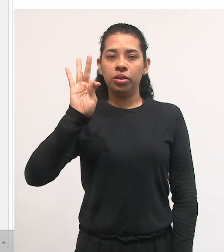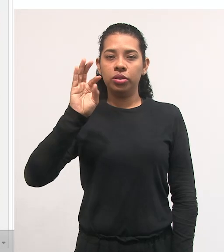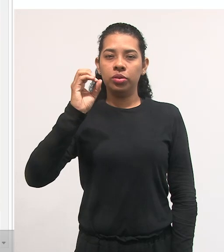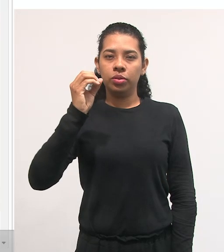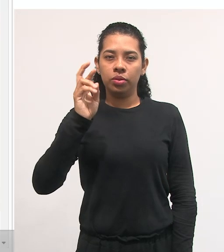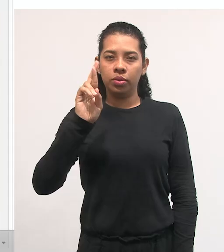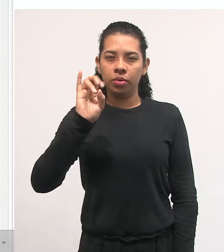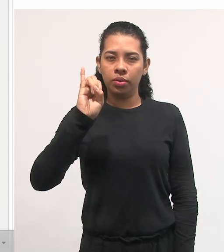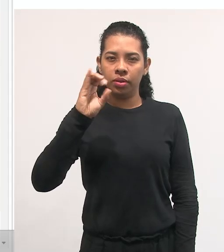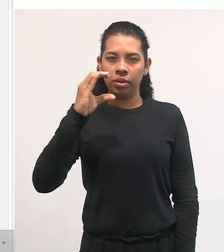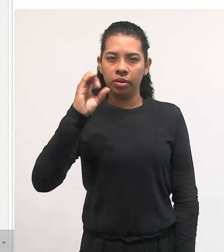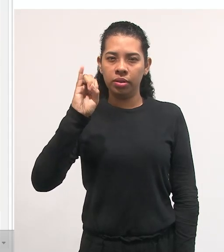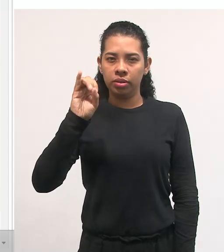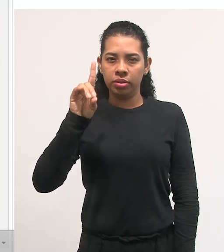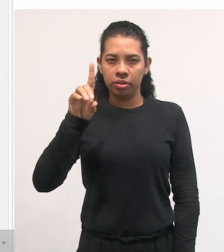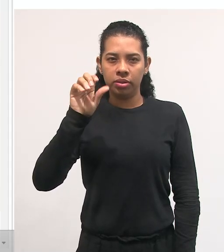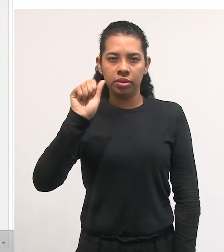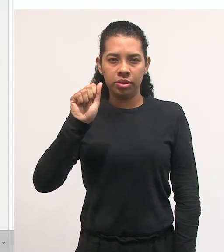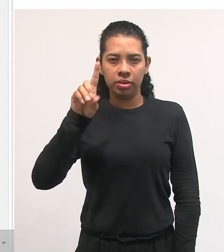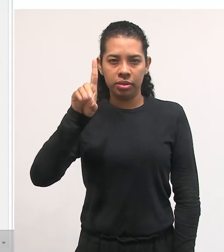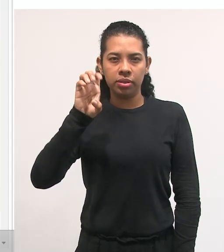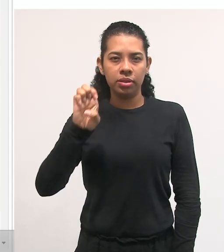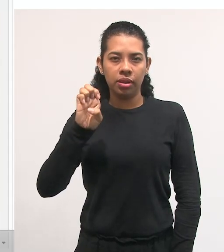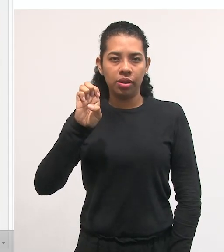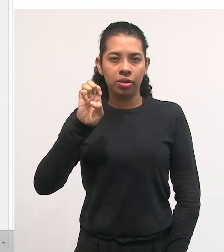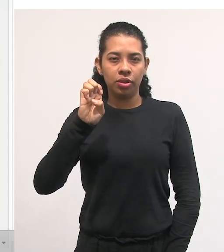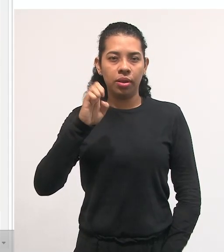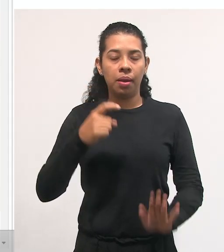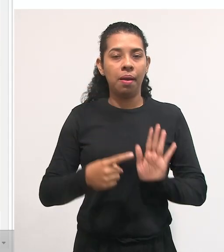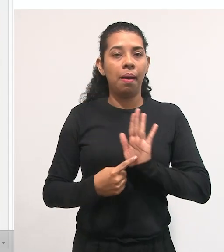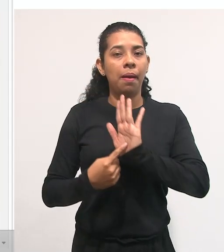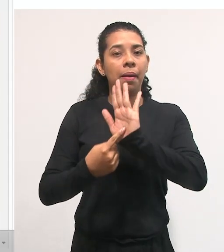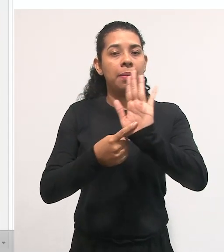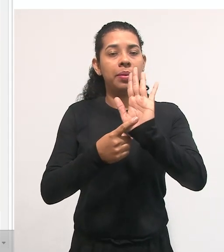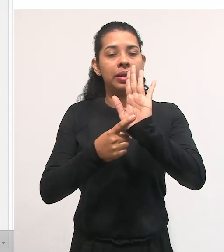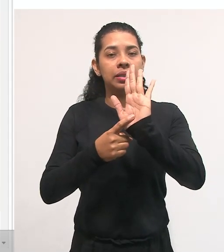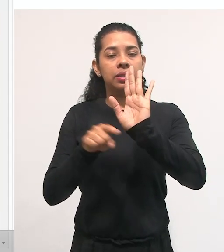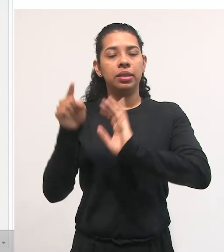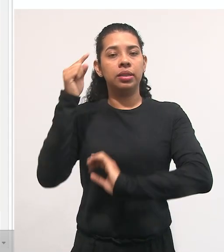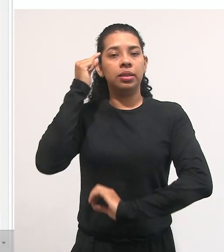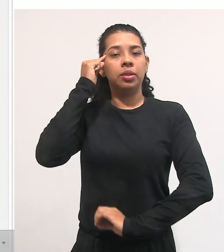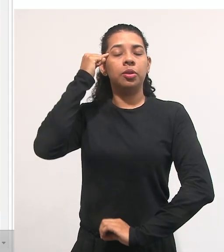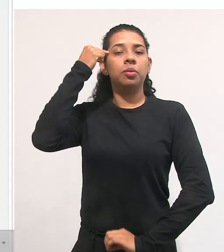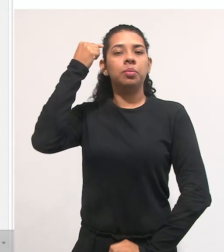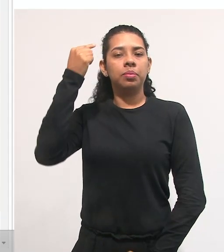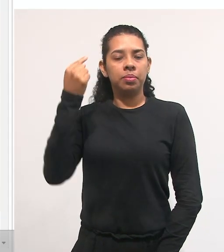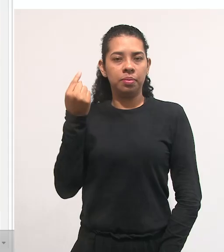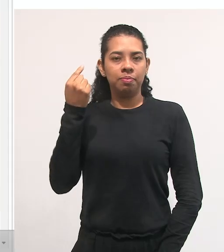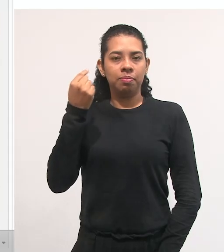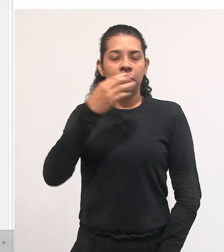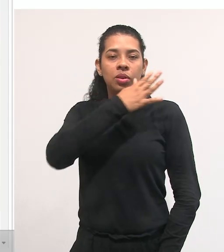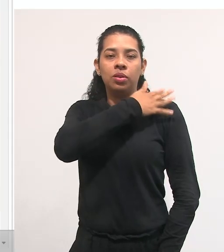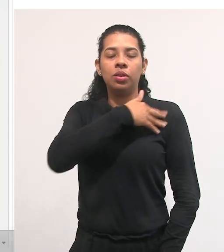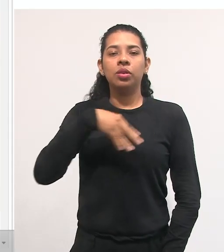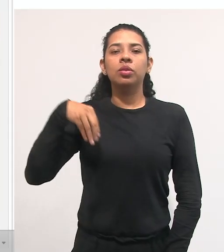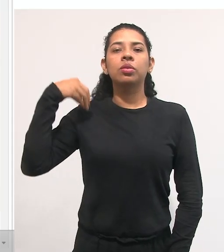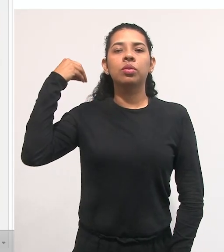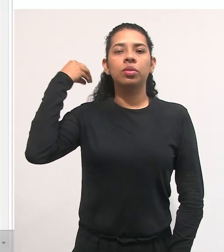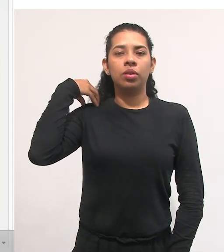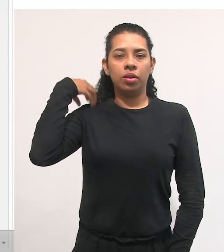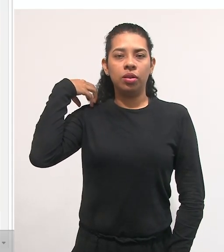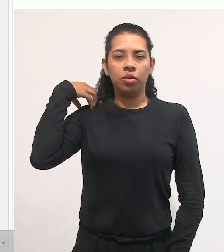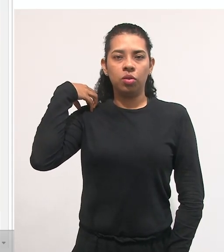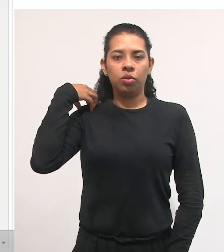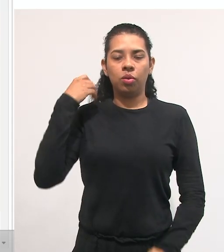da historicidade é a ideia né de currículo é a ideia trazida por Aristóteles que vai ao encontro do termo